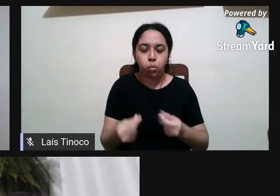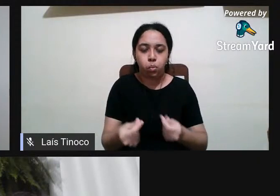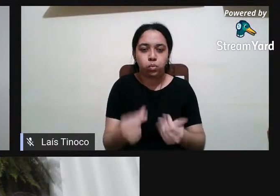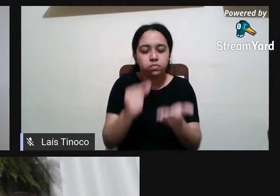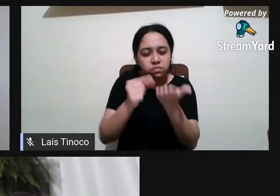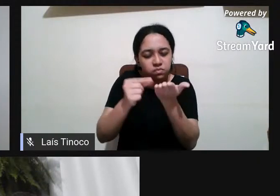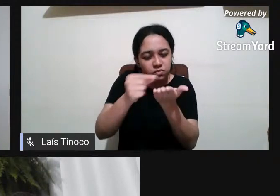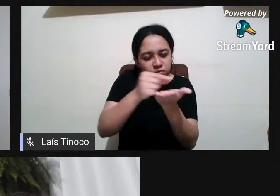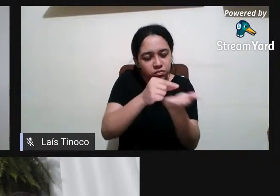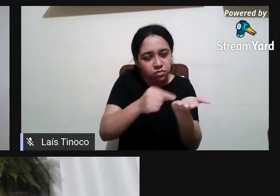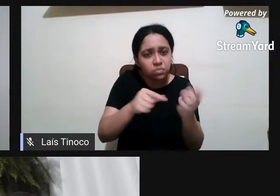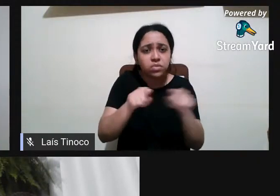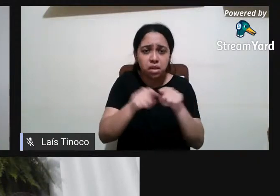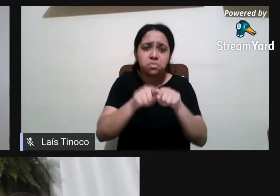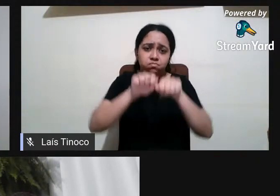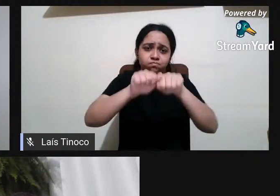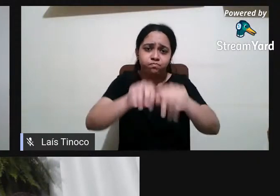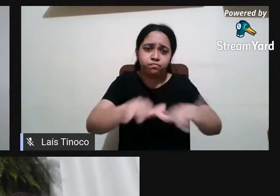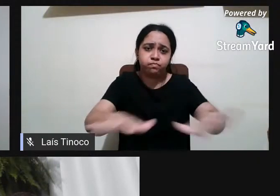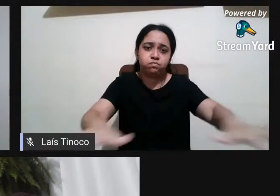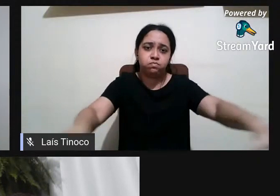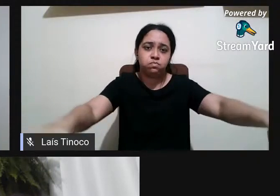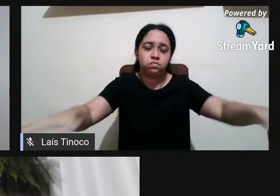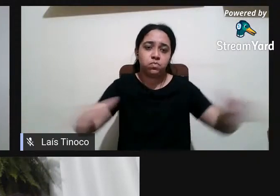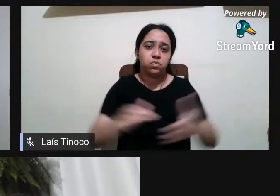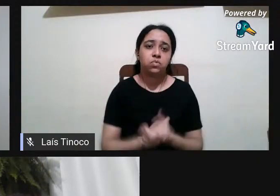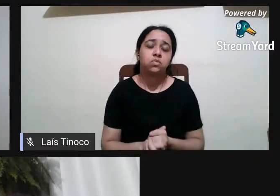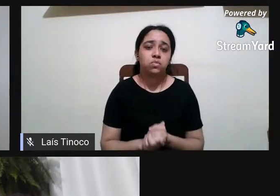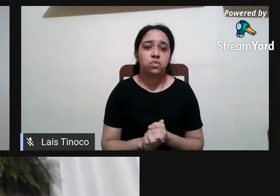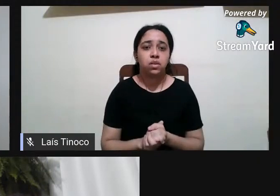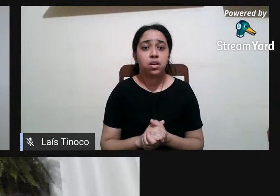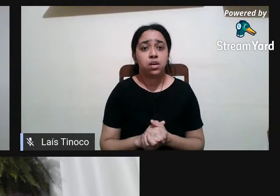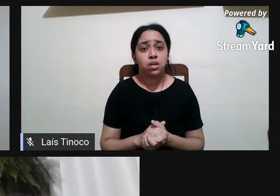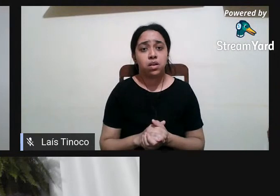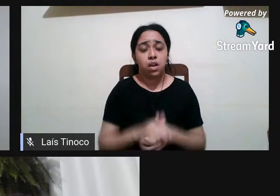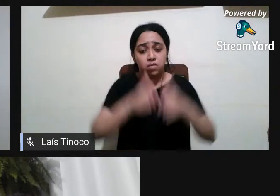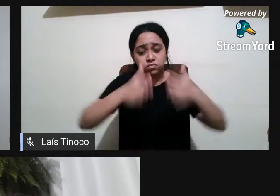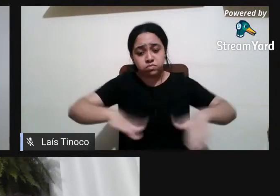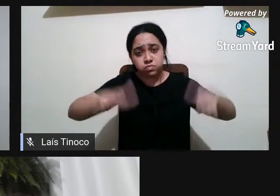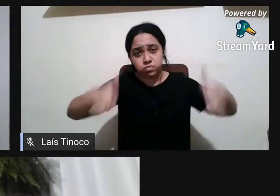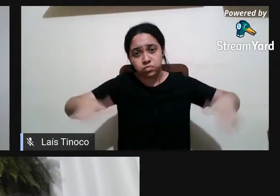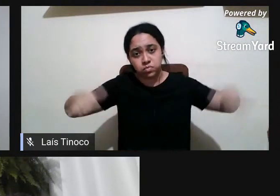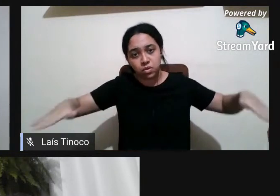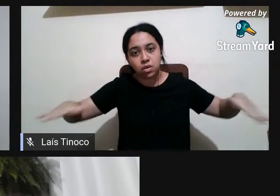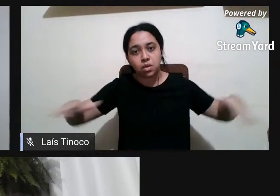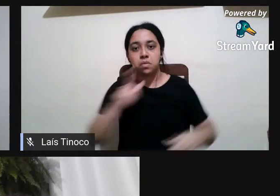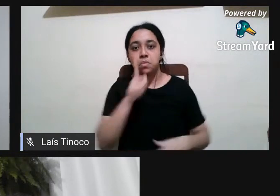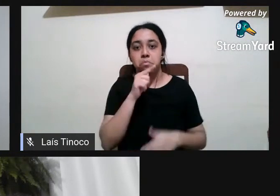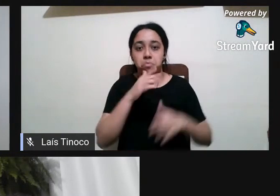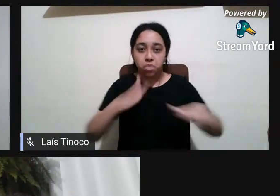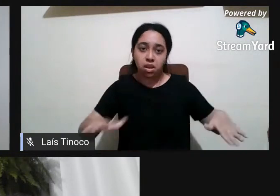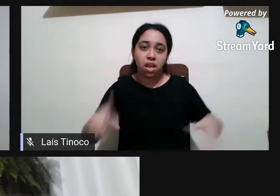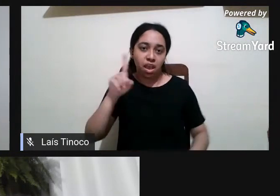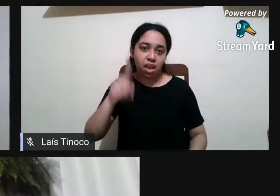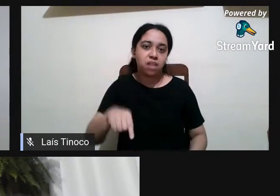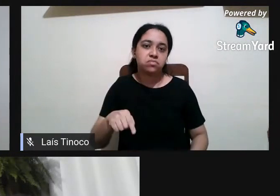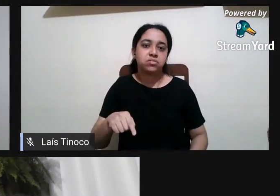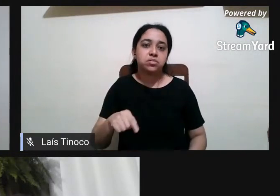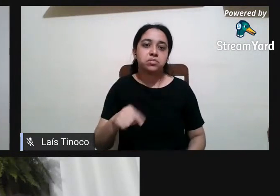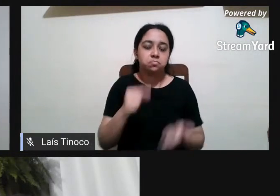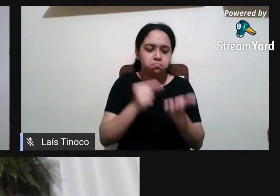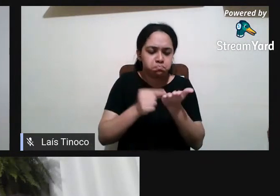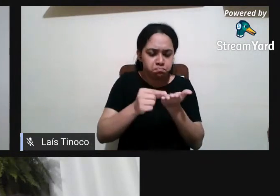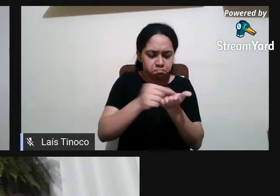também está se dispersando, né? Então, as correntes, as marés, são grandes dispersores, inclusive em micro e em